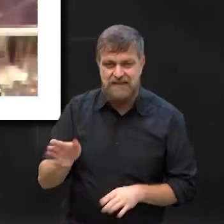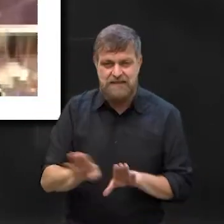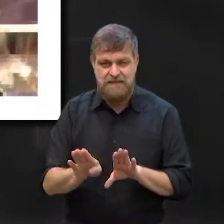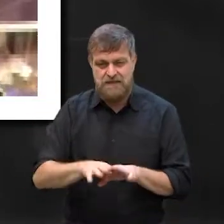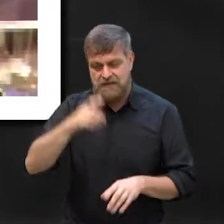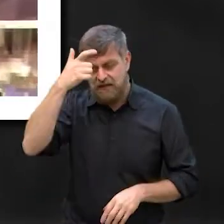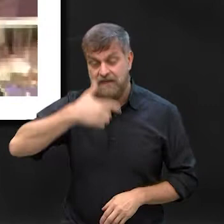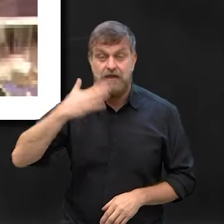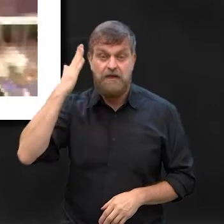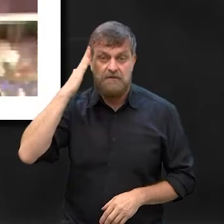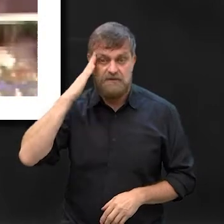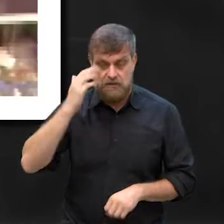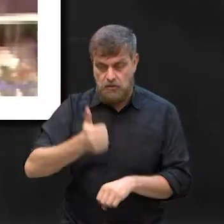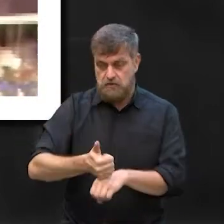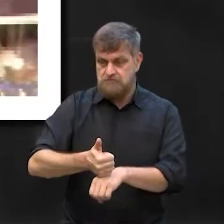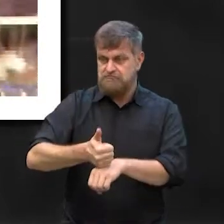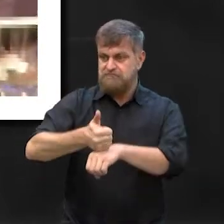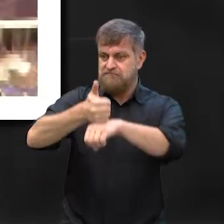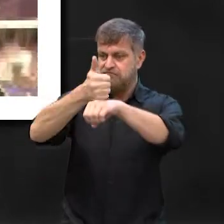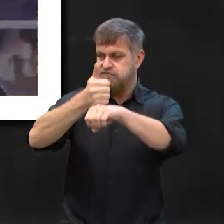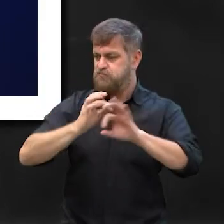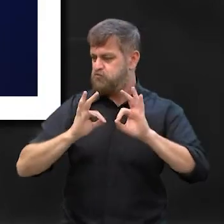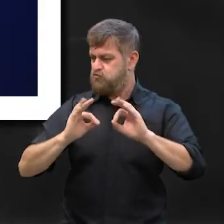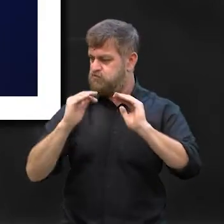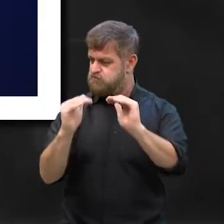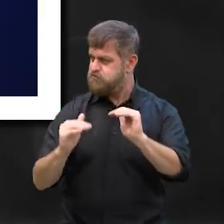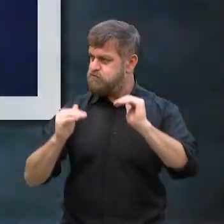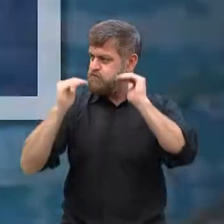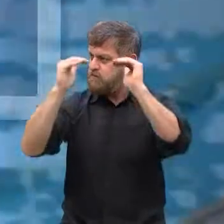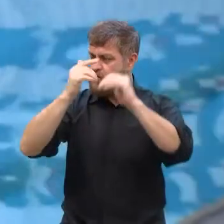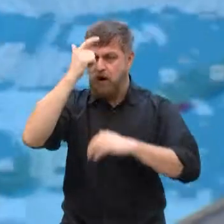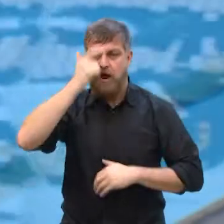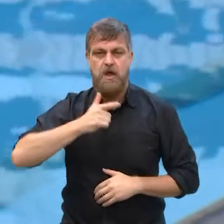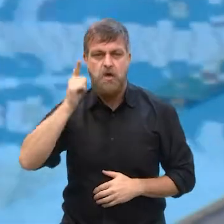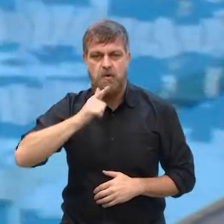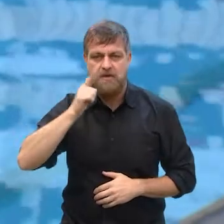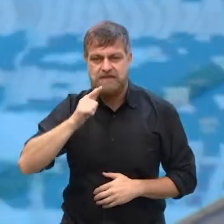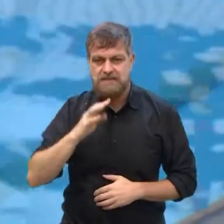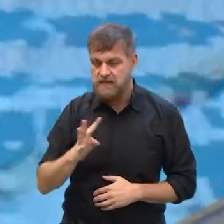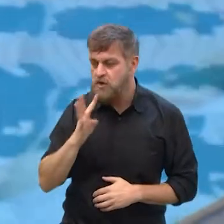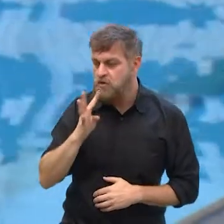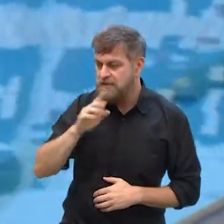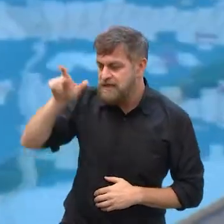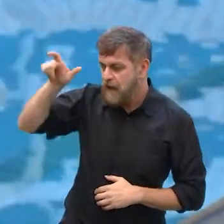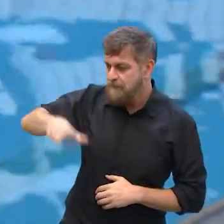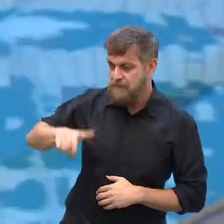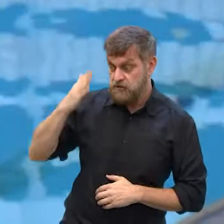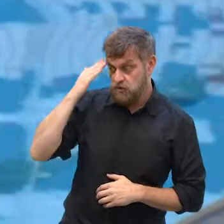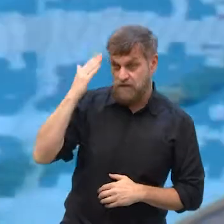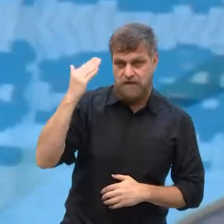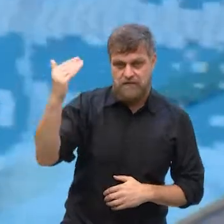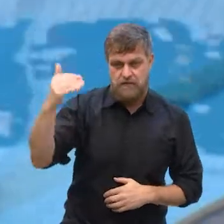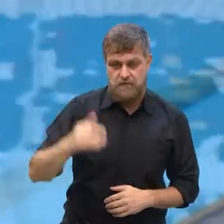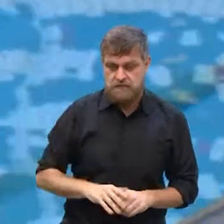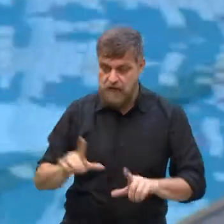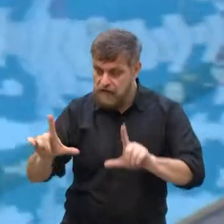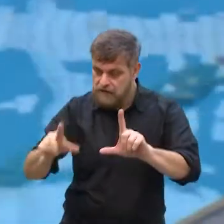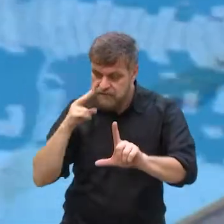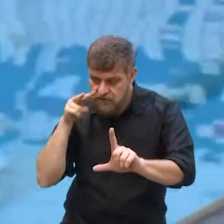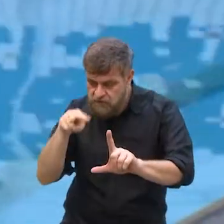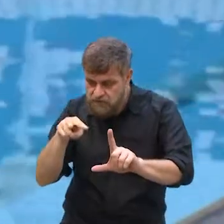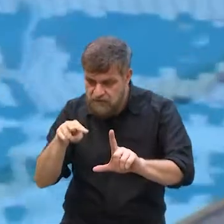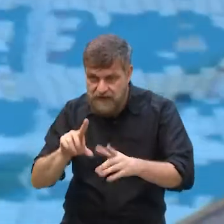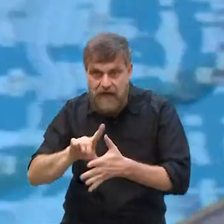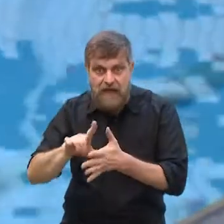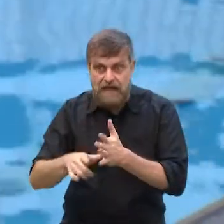vez, eu sei, realmente é o Oscar do esporte. Esse prêmio me possibilitou conhecer grandes atletas que eu via pela TV. Então eu